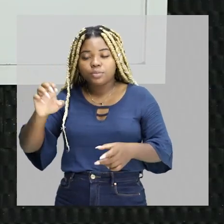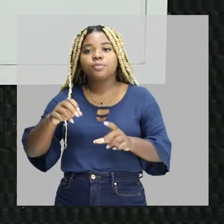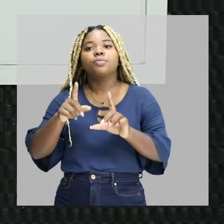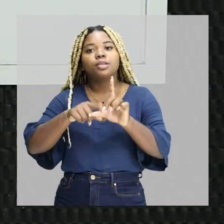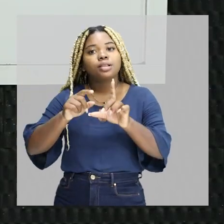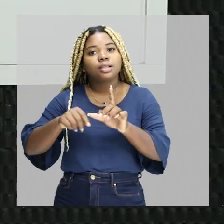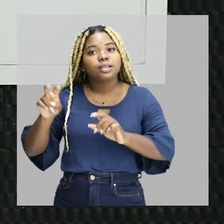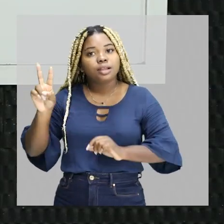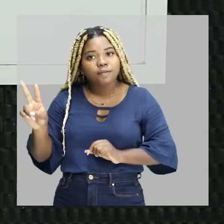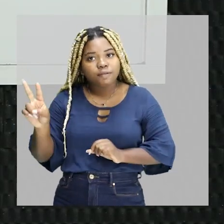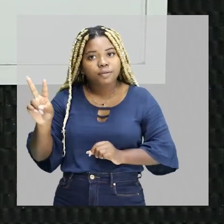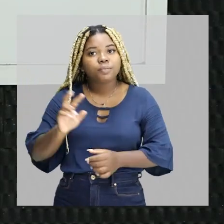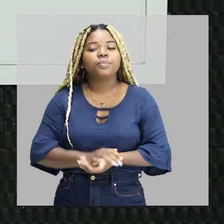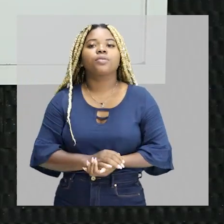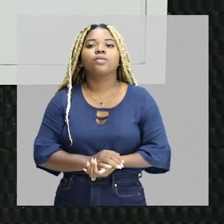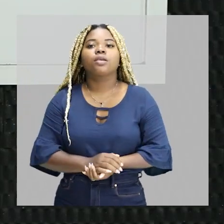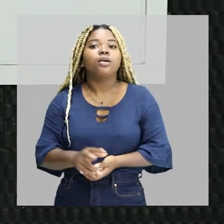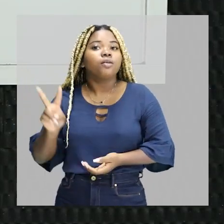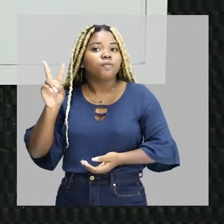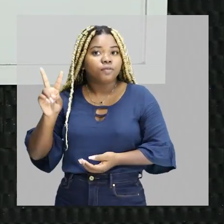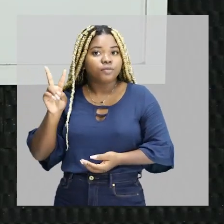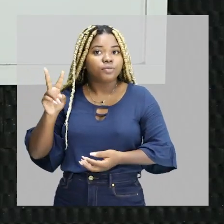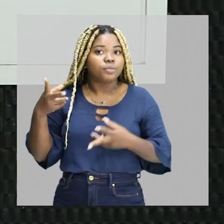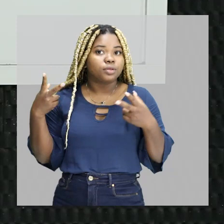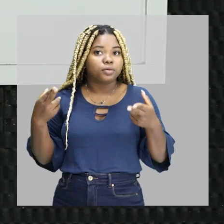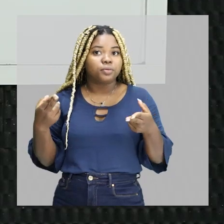mas isso aqui é um volume.